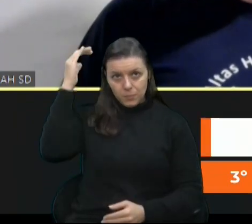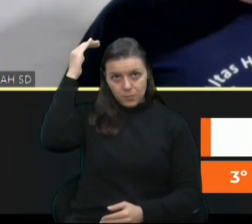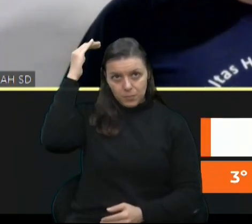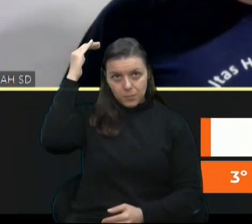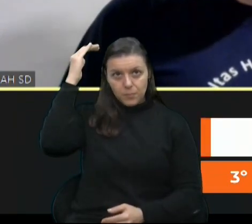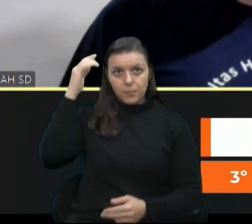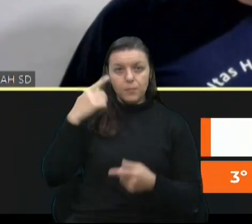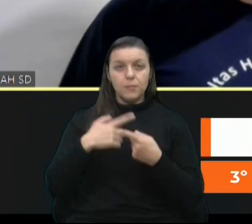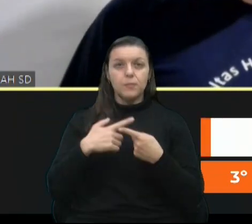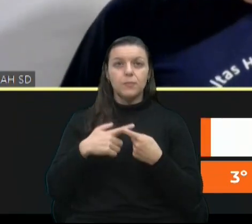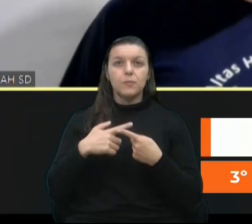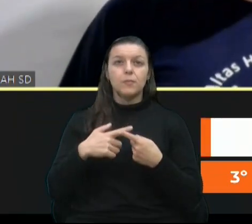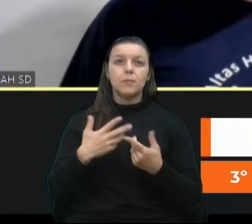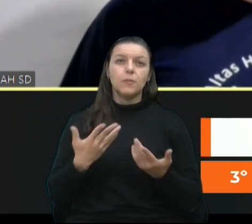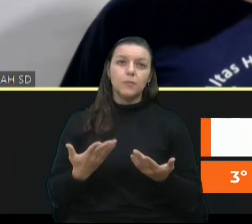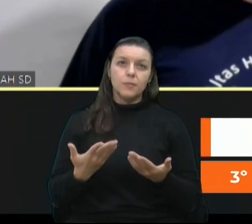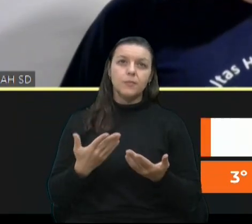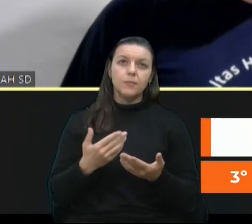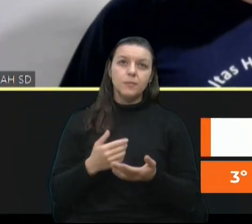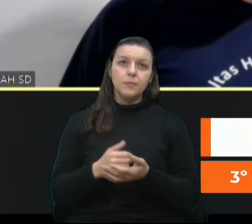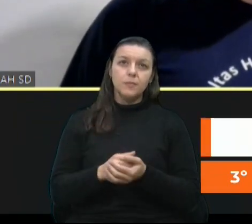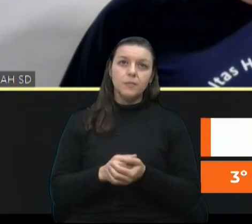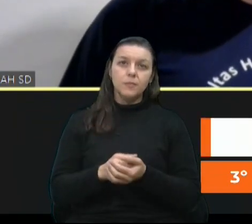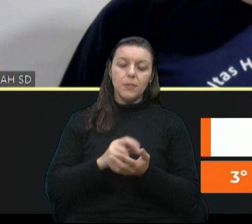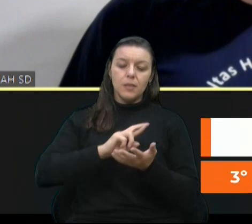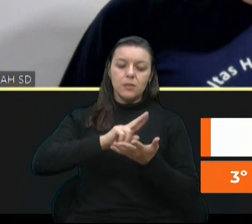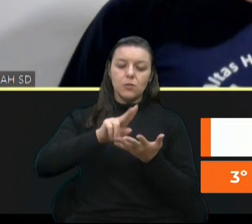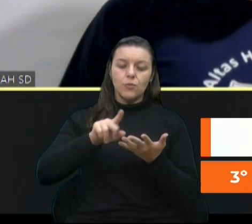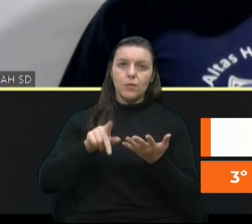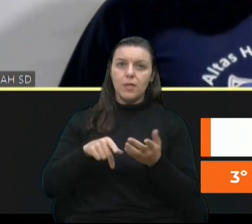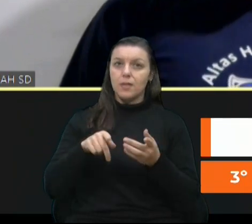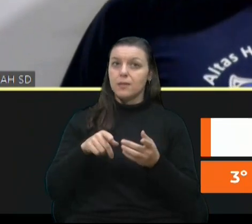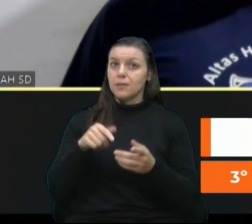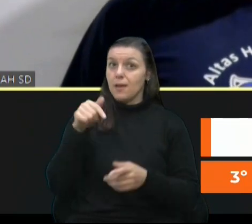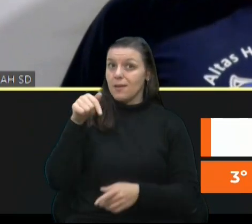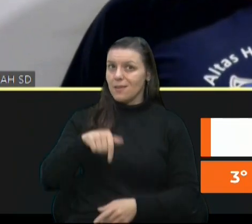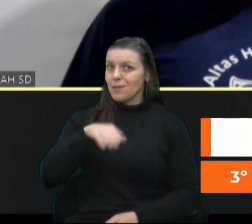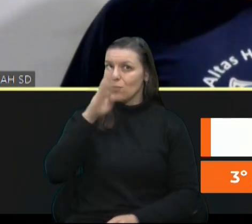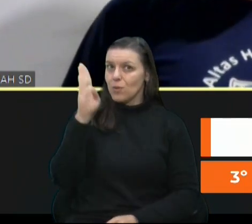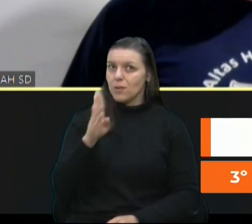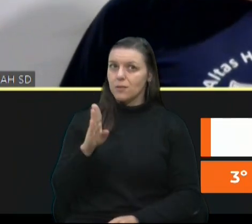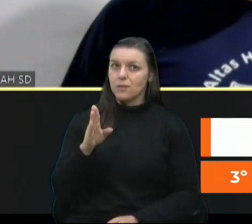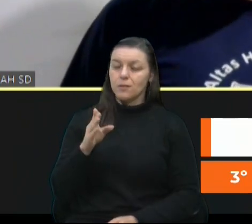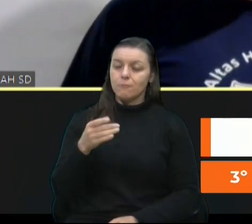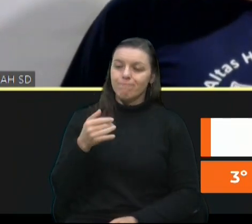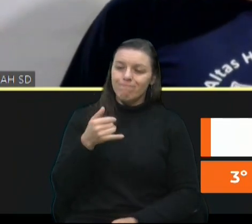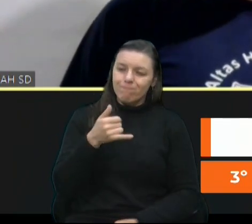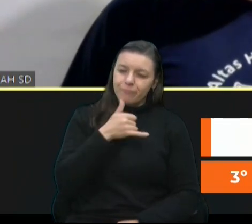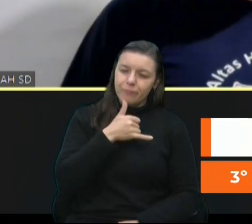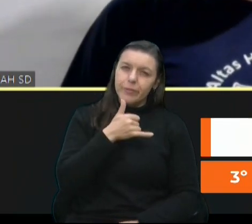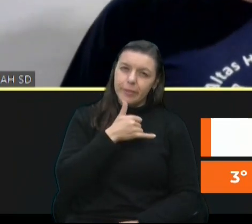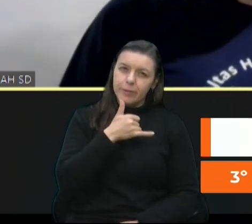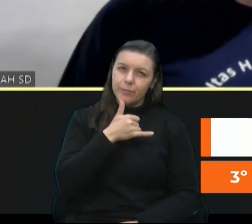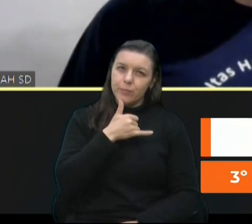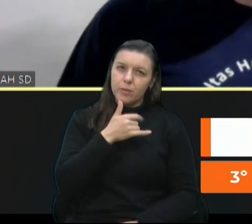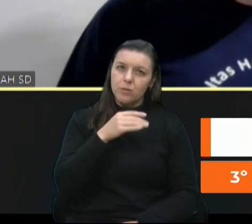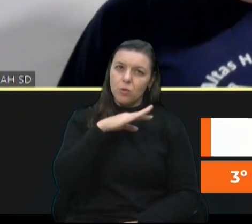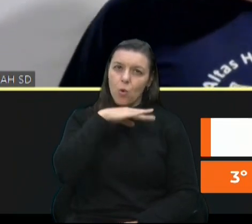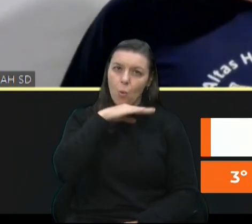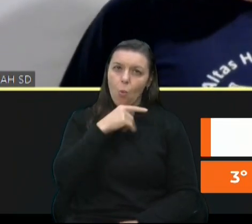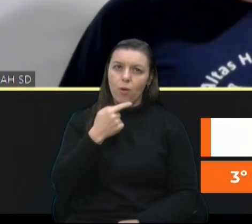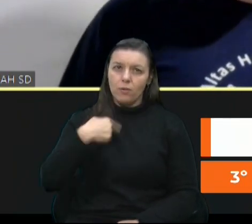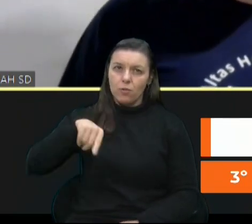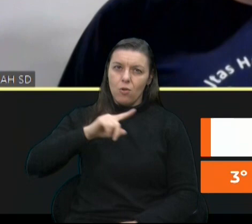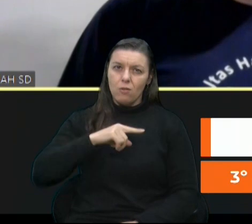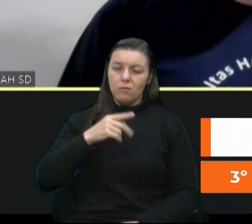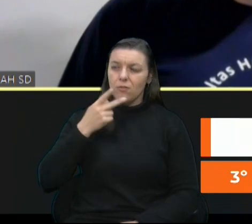suas singularidades, porque aqui no Brasil a gente tem o hábito, infelizmente, um hábito muito ruim